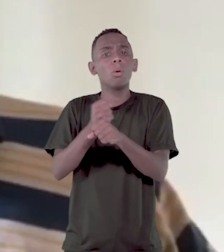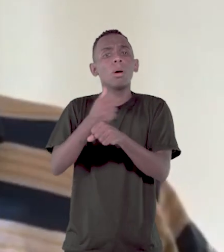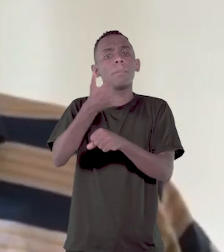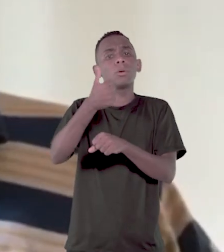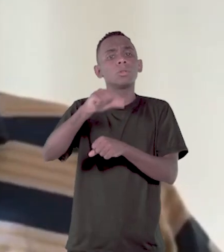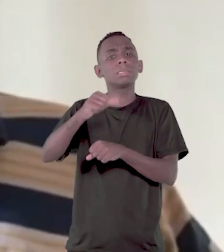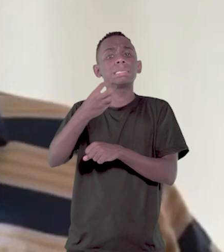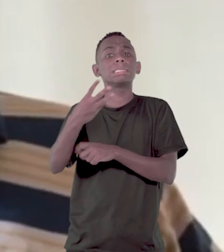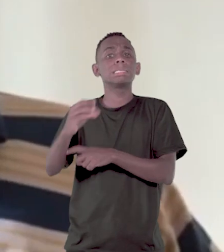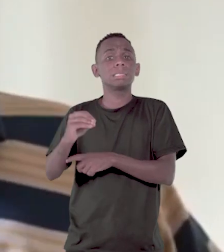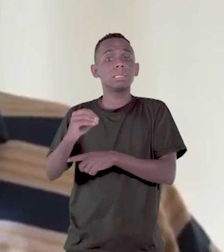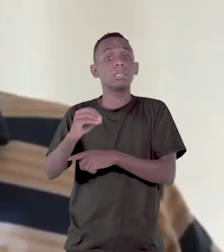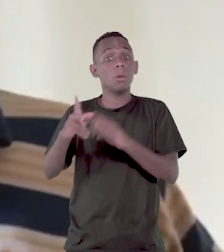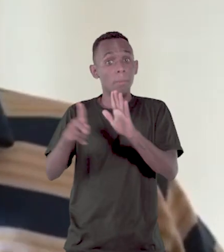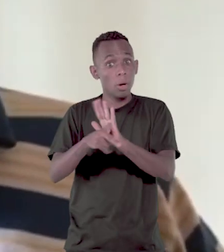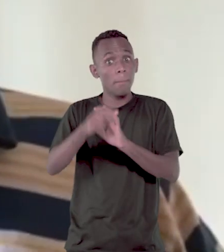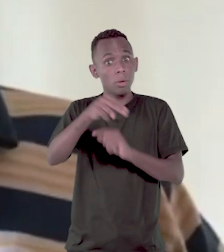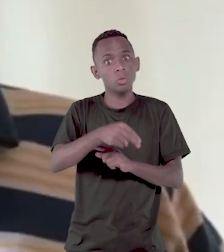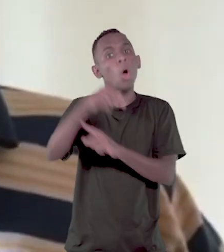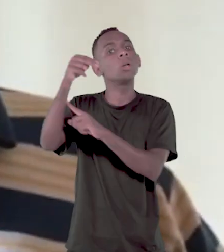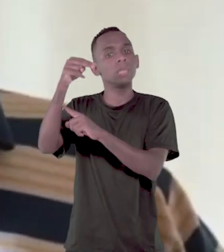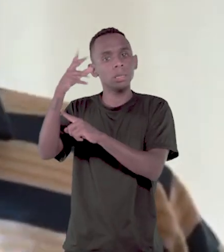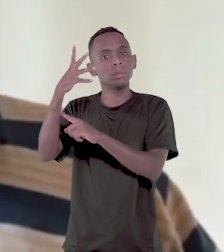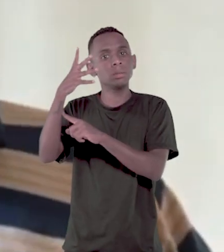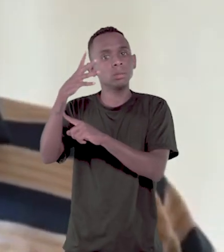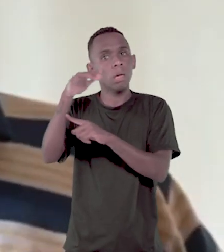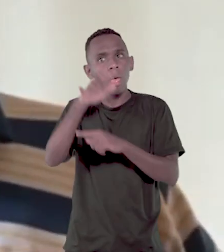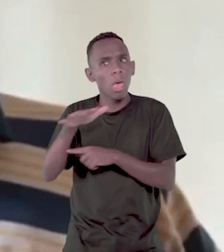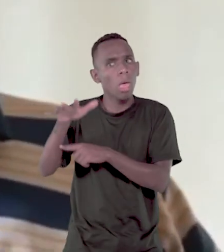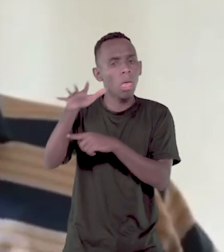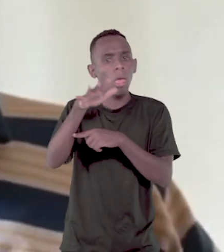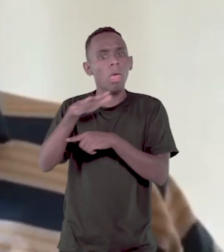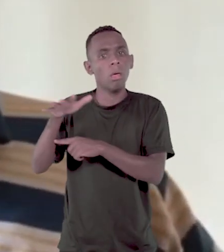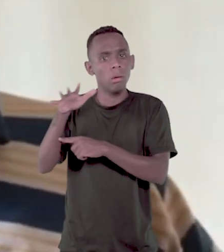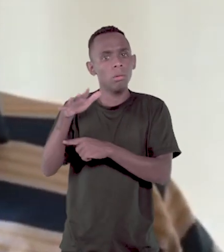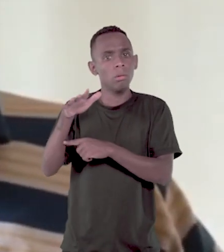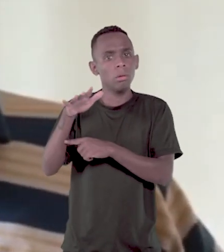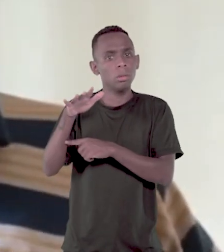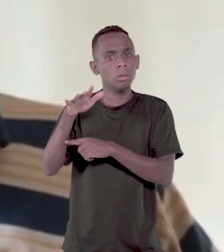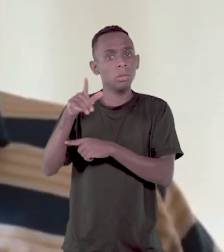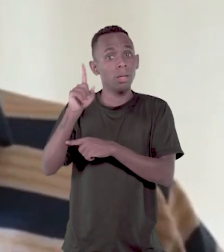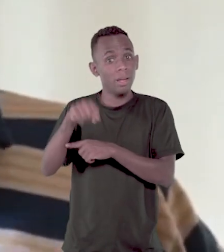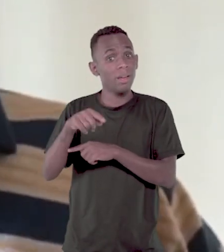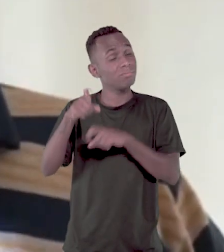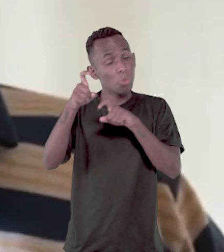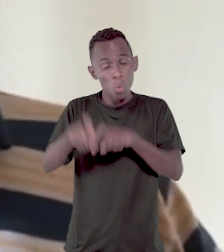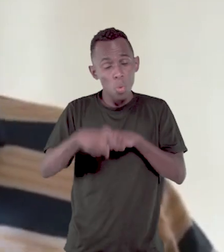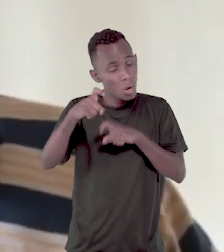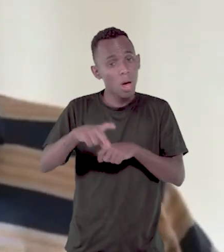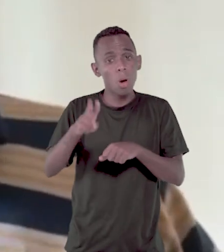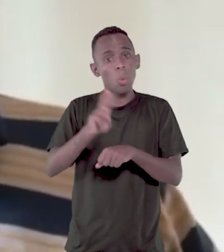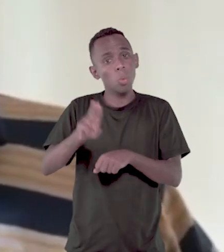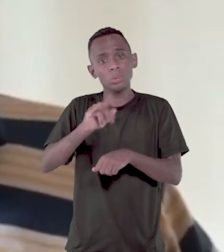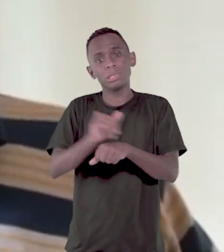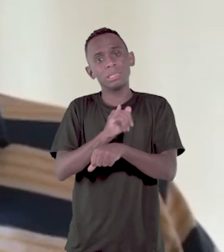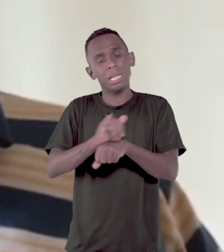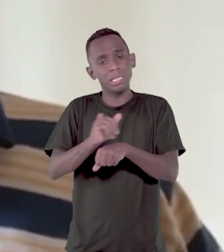na literatura? Vai ser o regionalismo nordestino. E o regionalismo nordestino é rural.